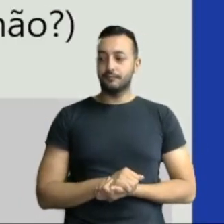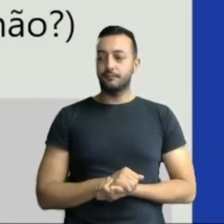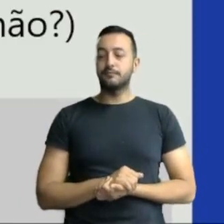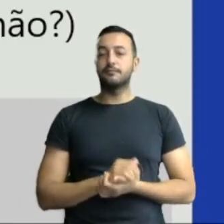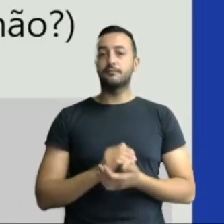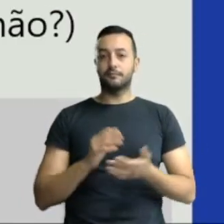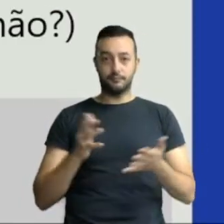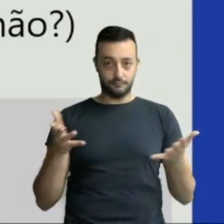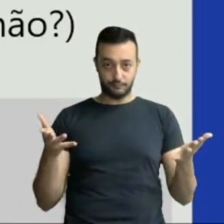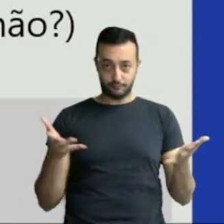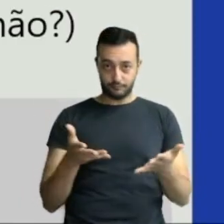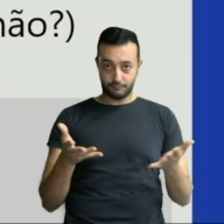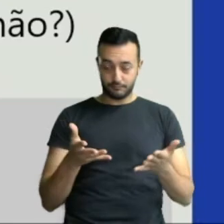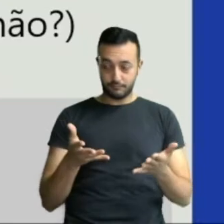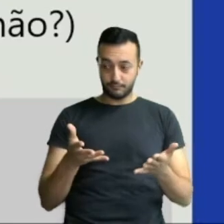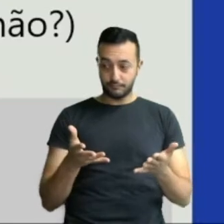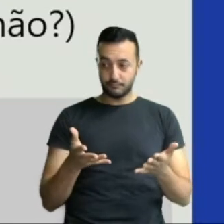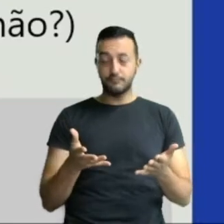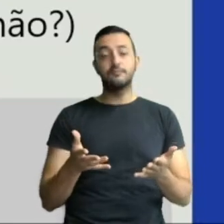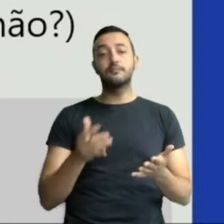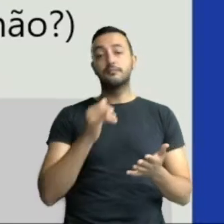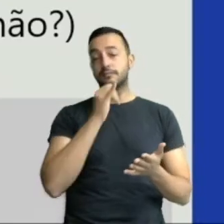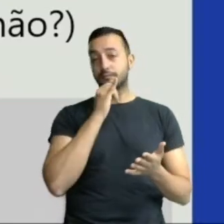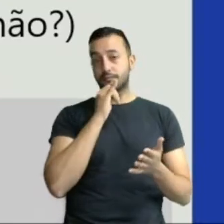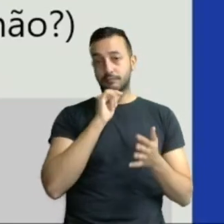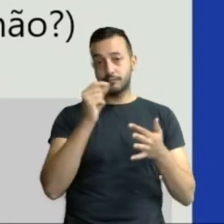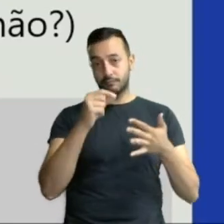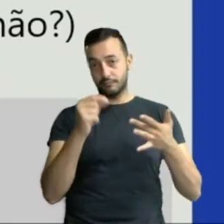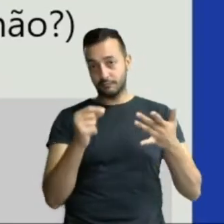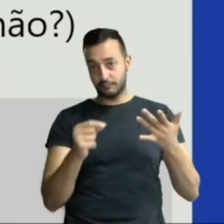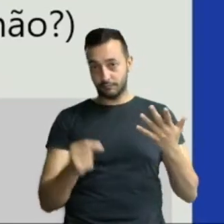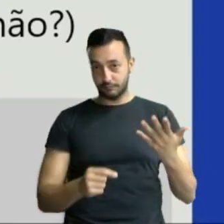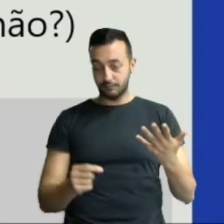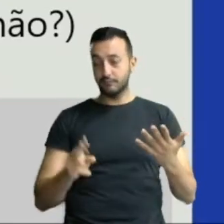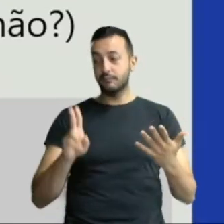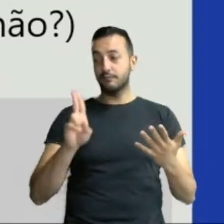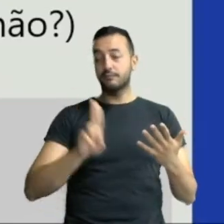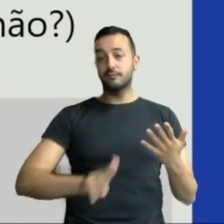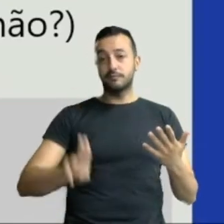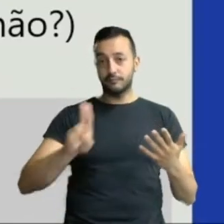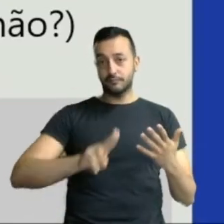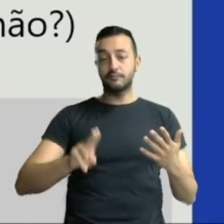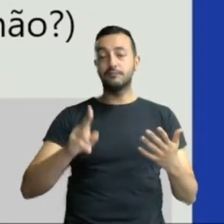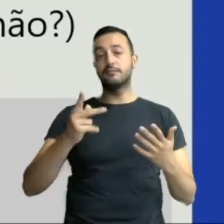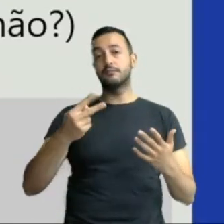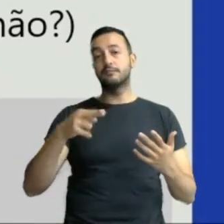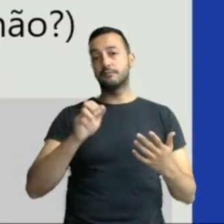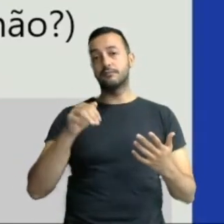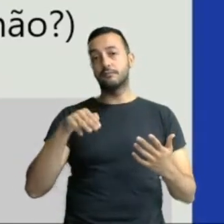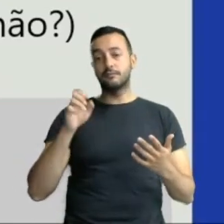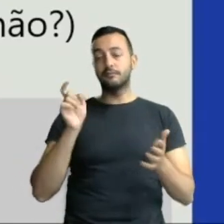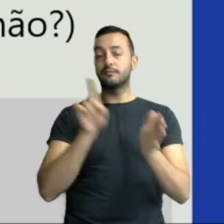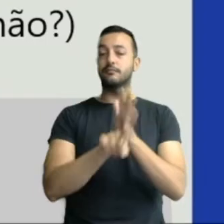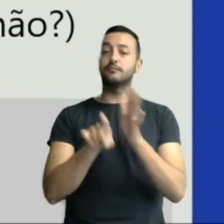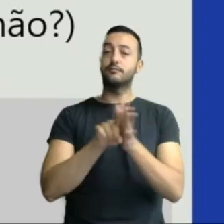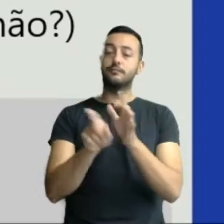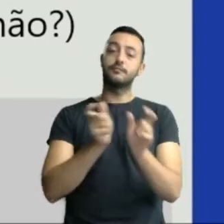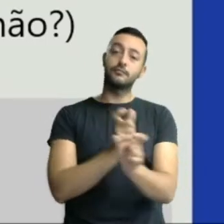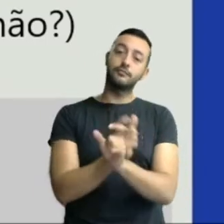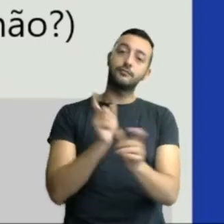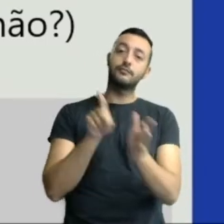Temos agora alguns exemplos, né, de utilização dos pronomes interrogativos em